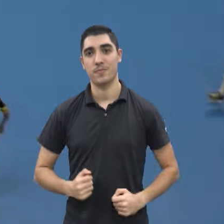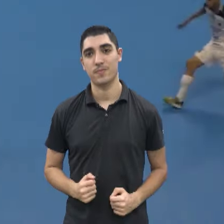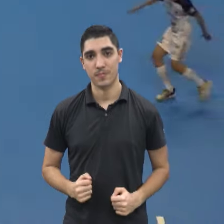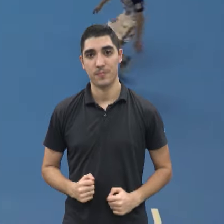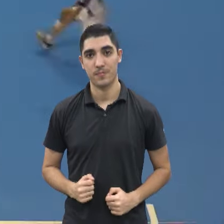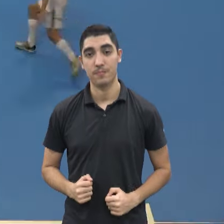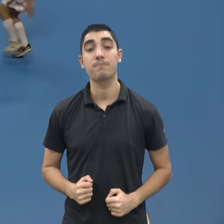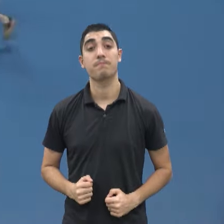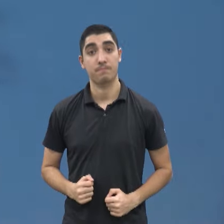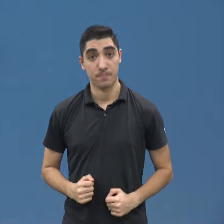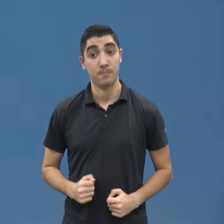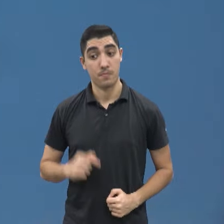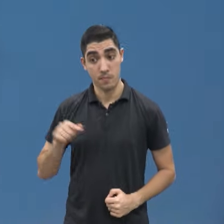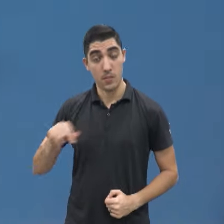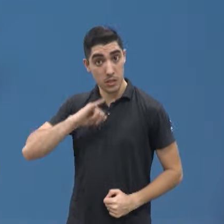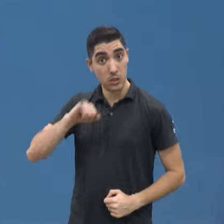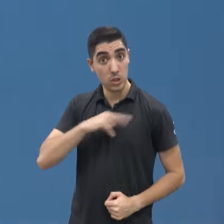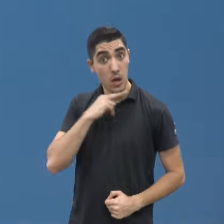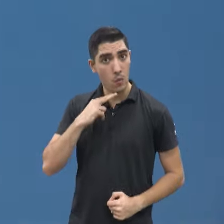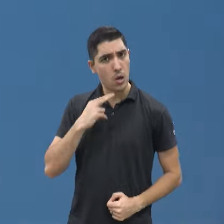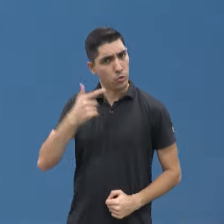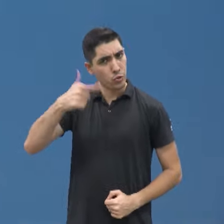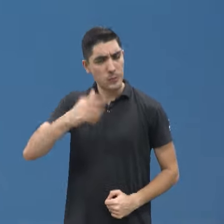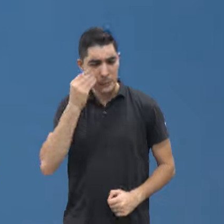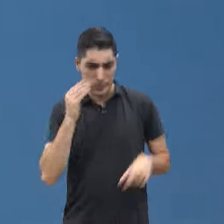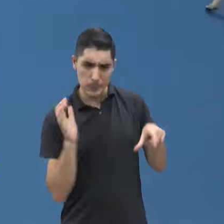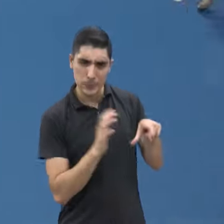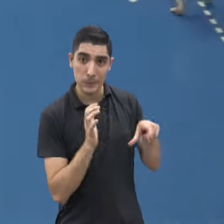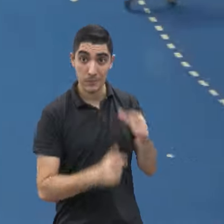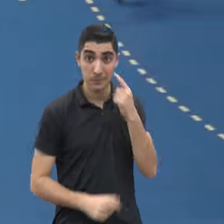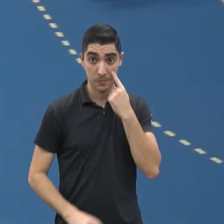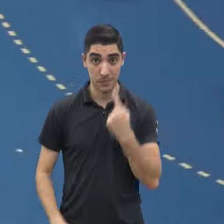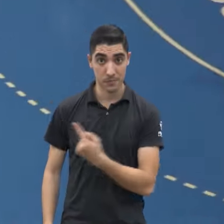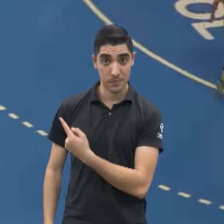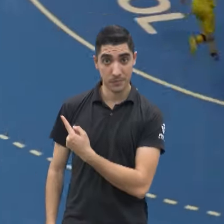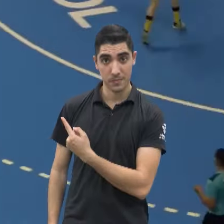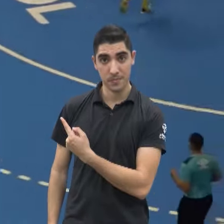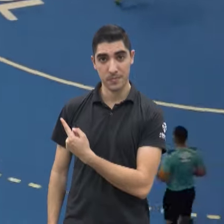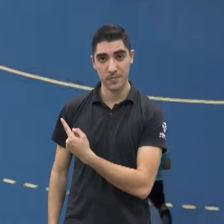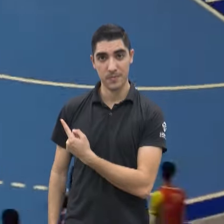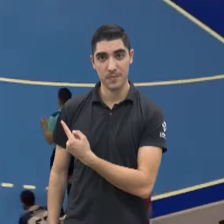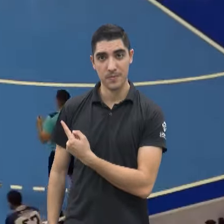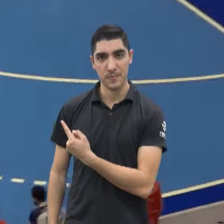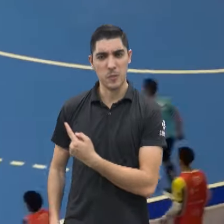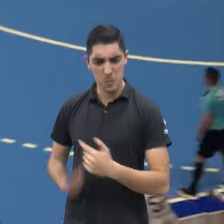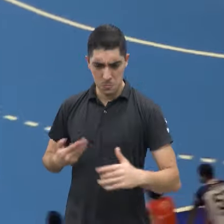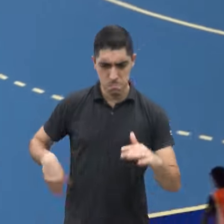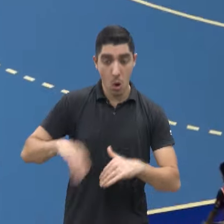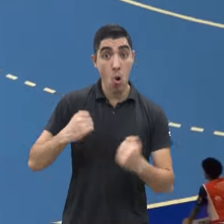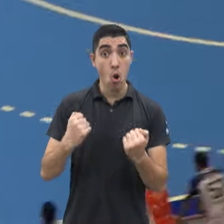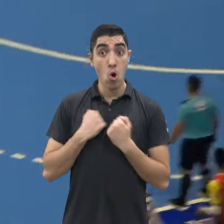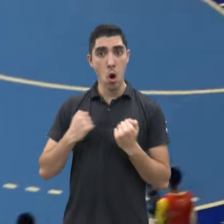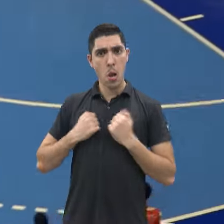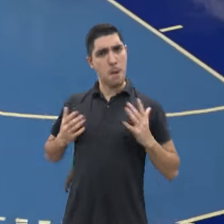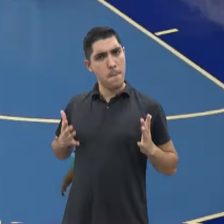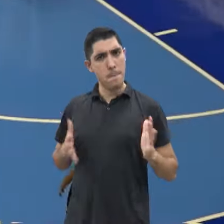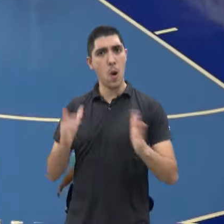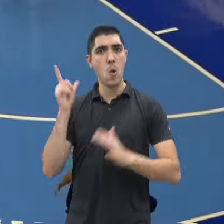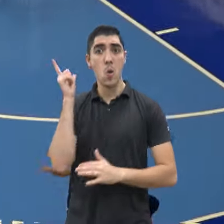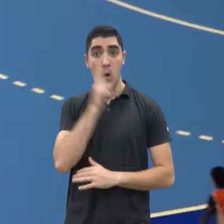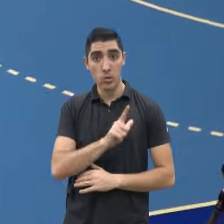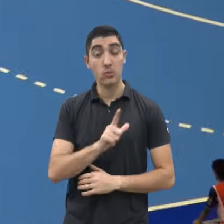Os catarinenses responderam com o William. Lá pela esquerda, carregou junto à lateral e bateu. Murilo Gazizi fez a defesa no